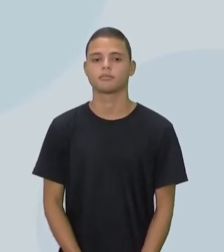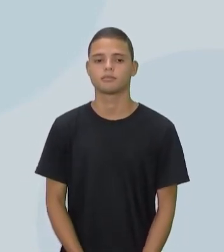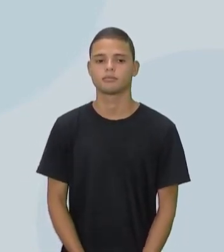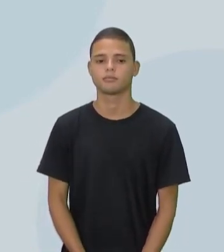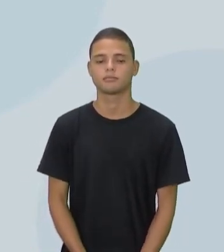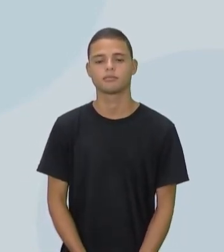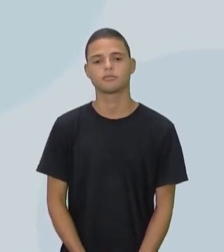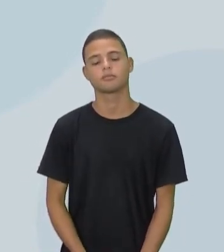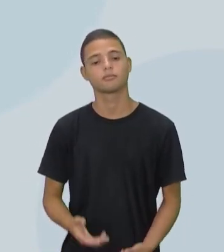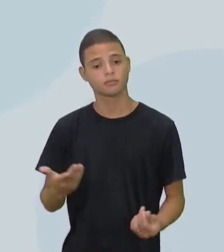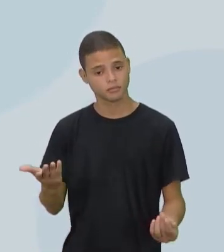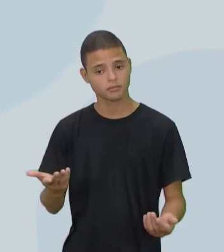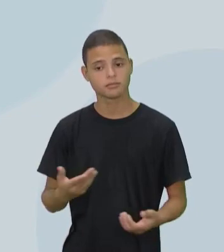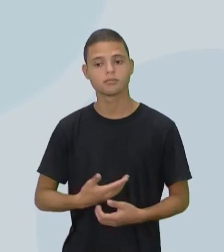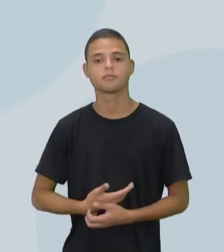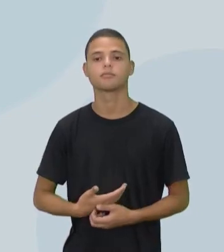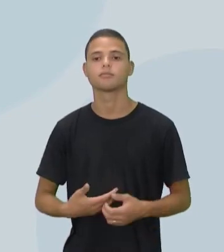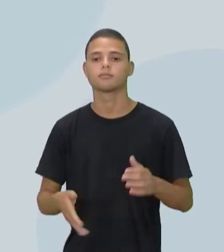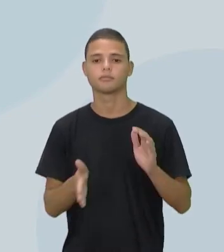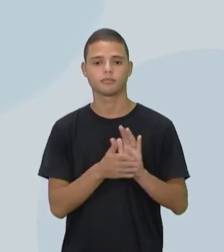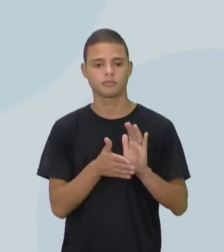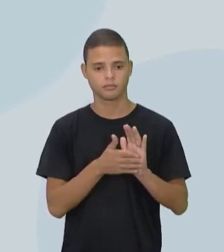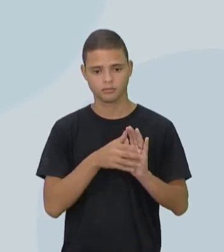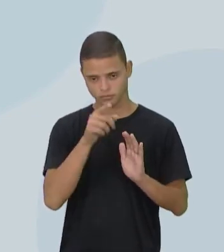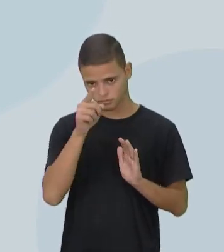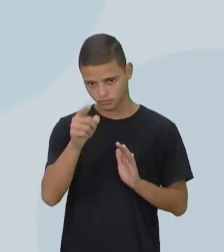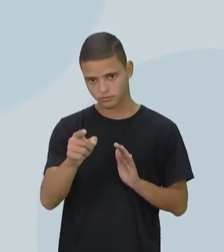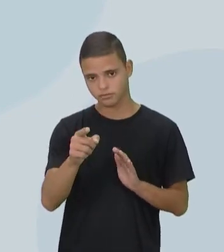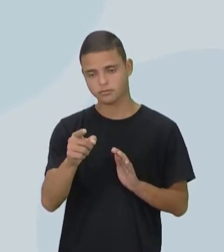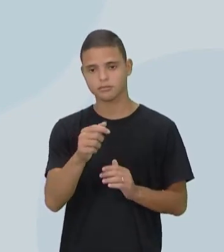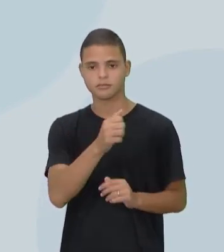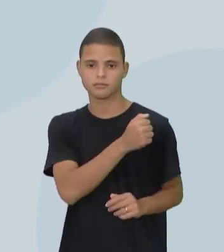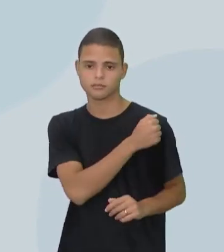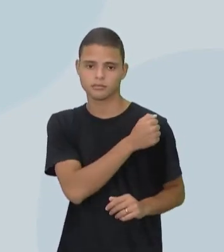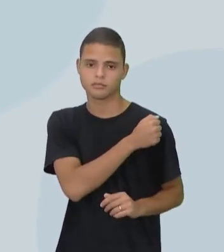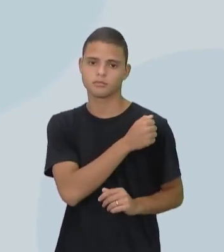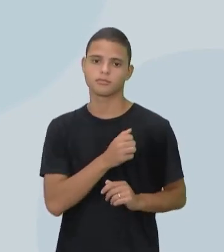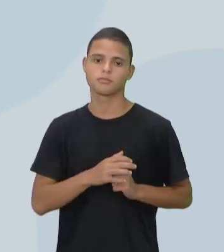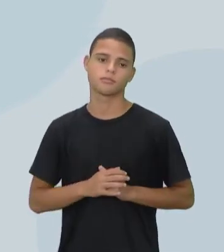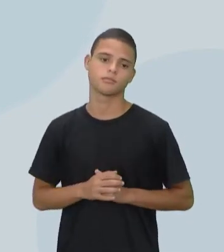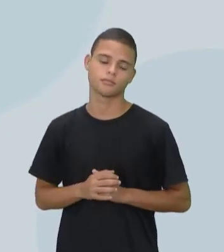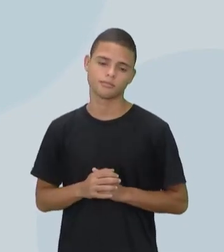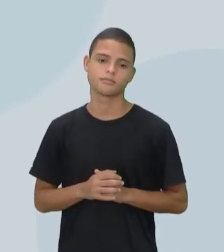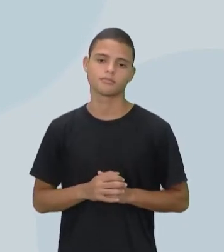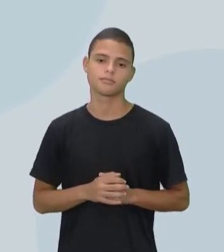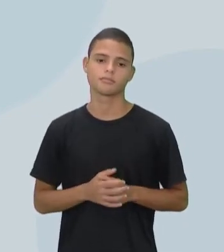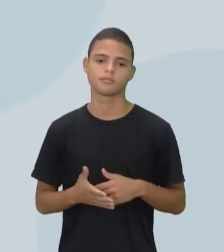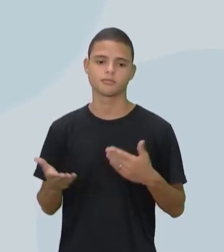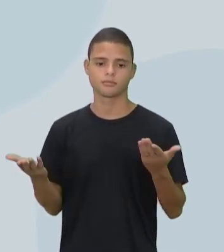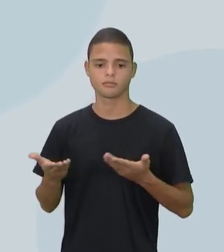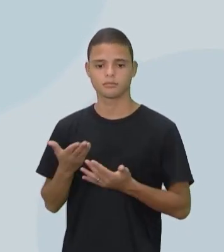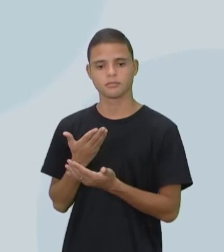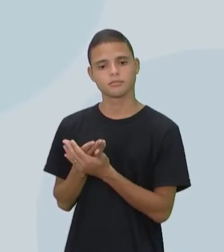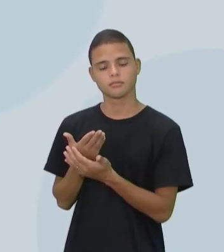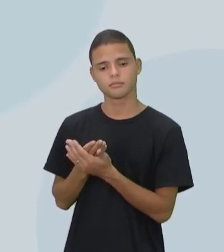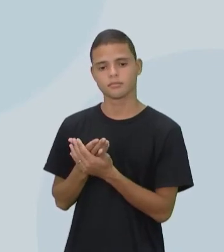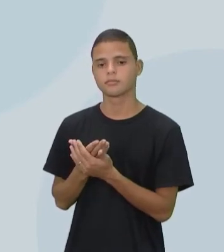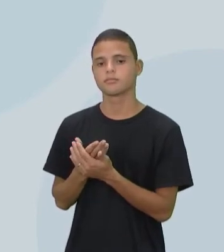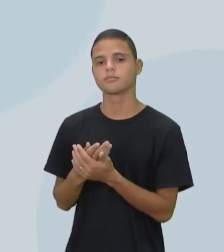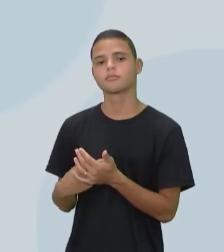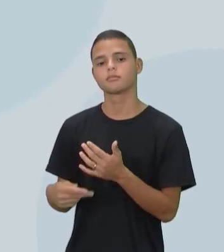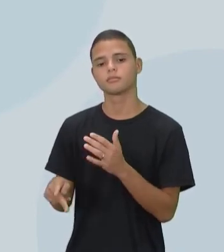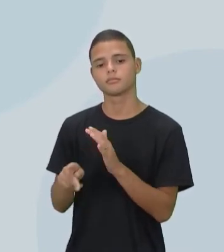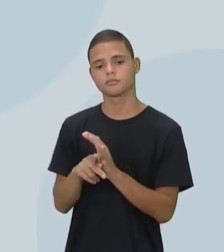E aí, logicamente, que fica uma proposta para você, estudante, né? Já que nós abordamos hoje, na aula aqui, nós estamos abordando a